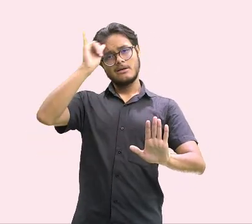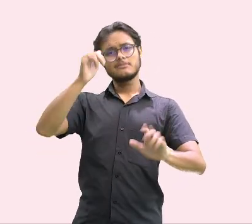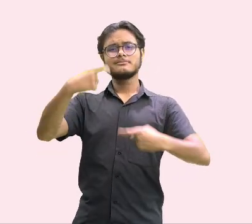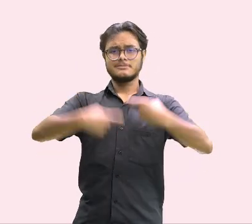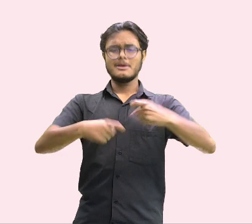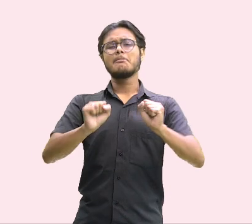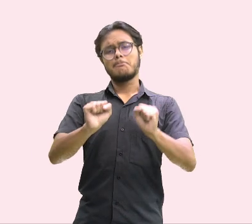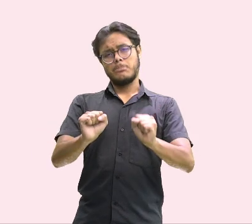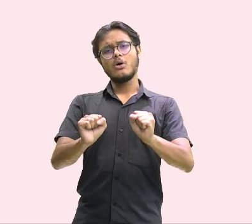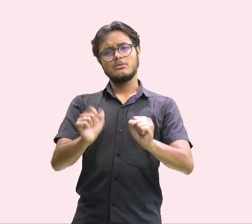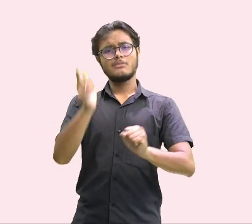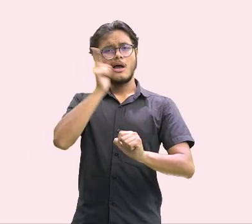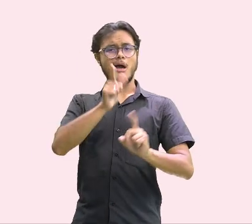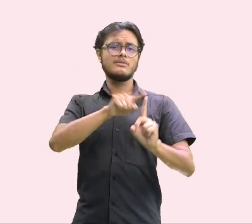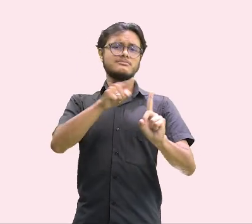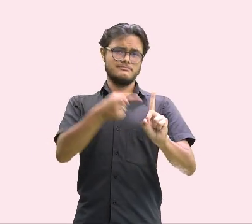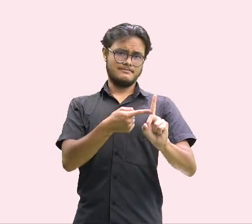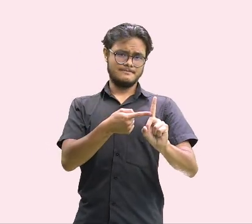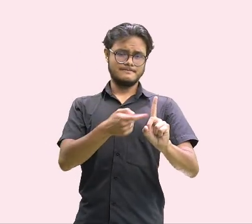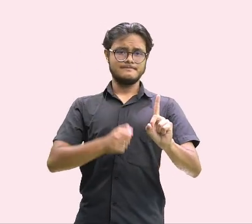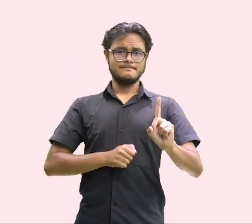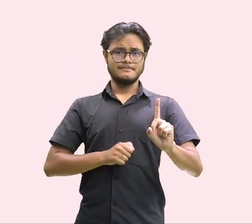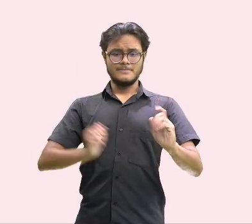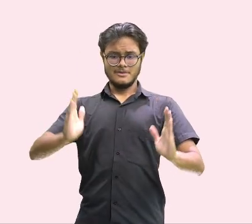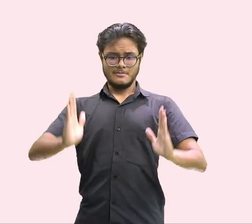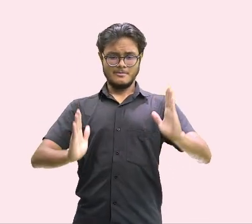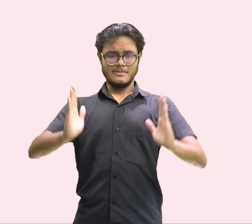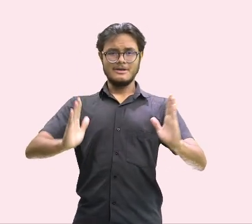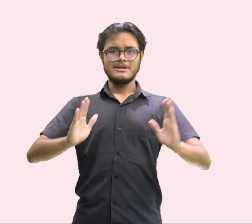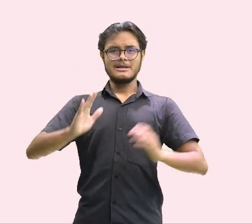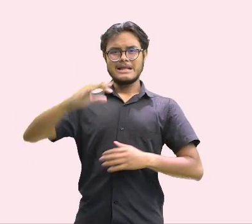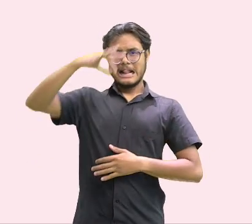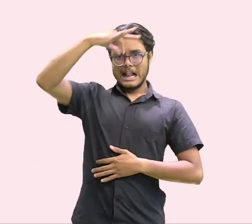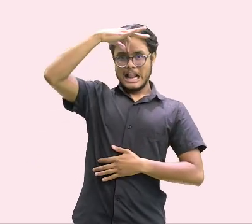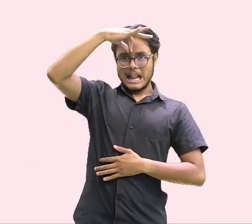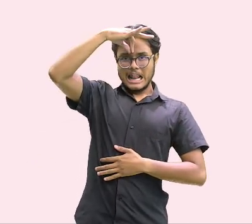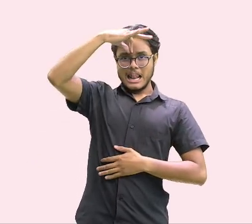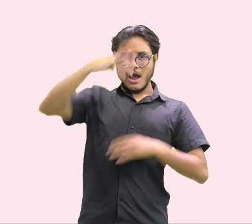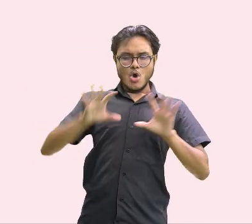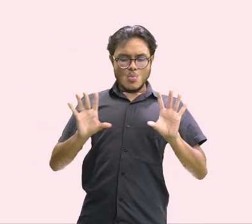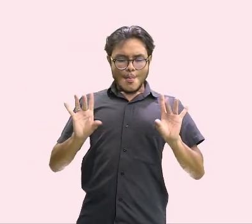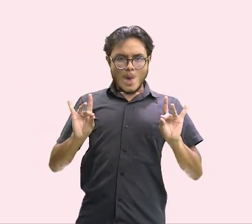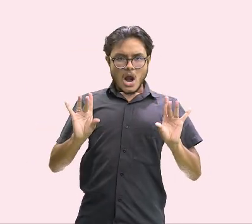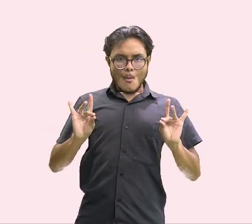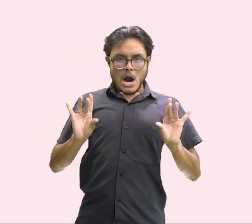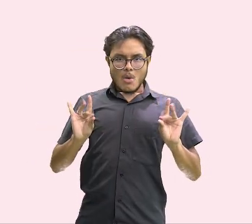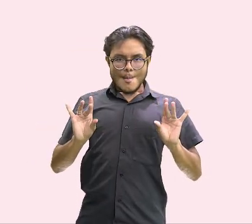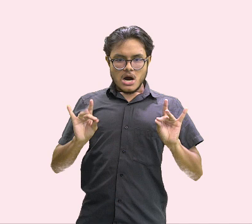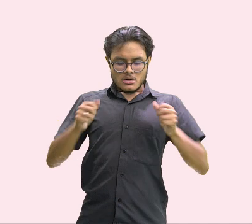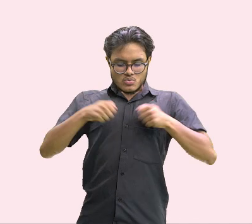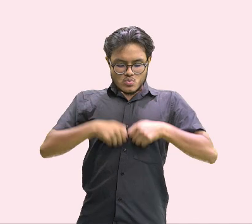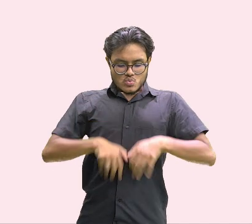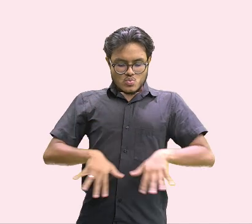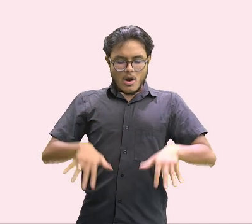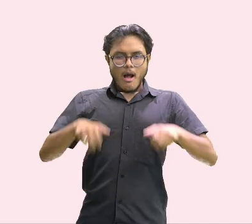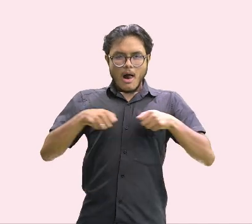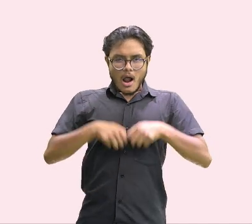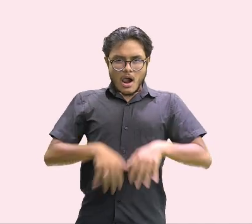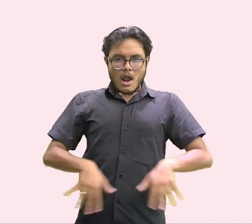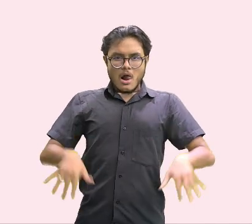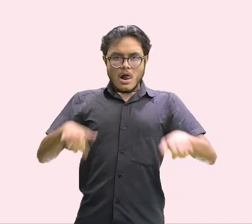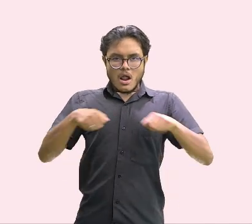o risco de engravidar, porque você está no período de secreção, período de ovulação, período de